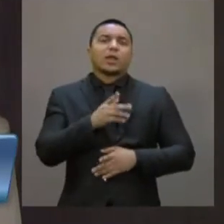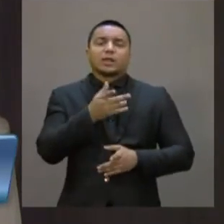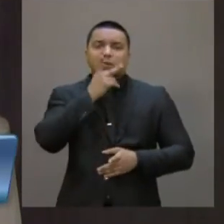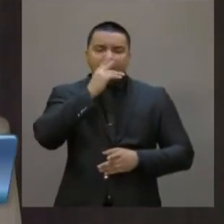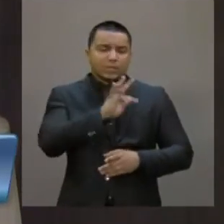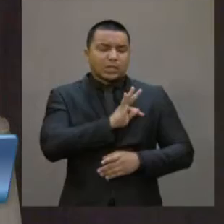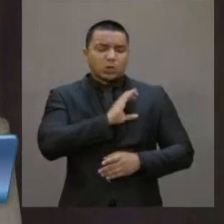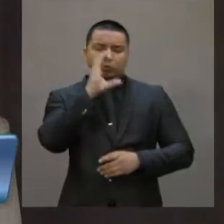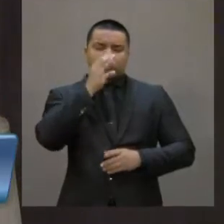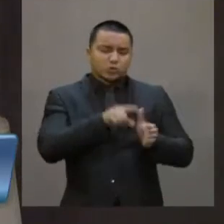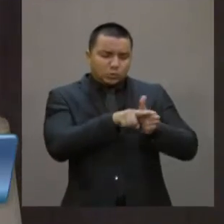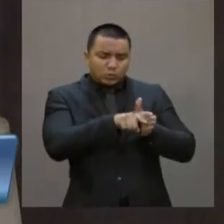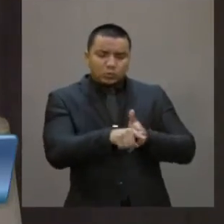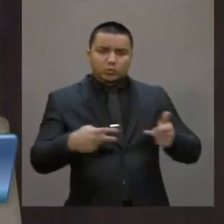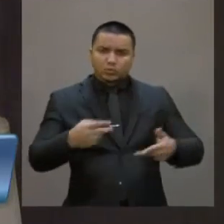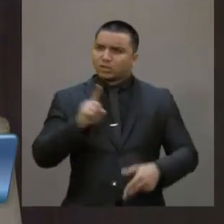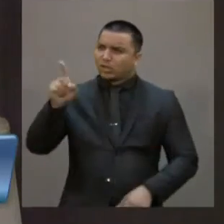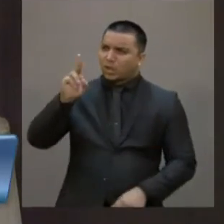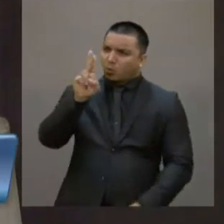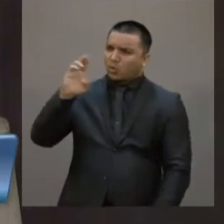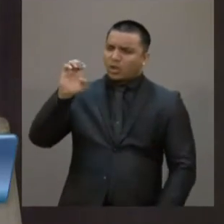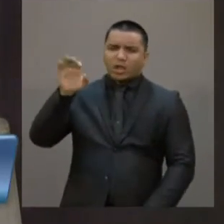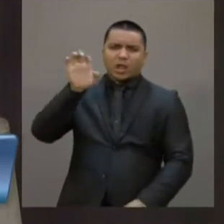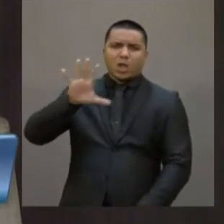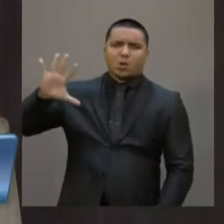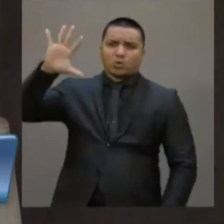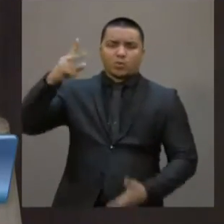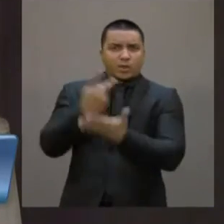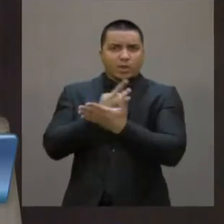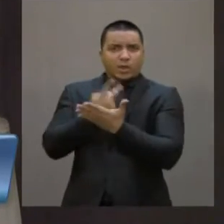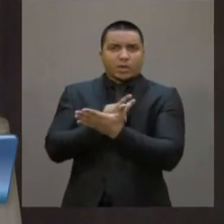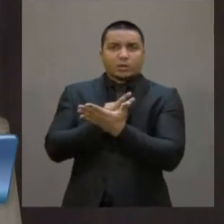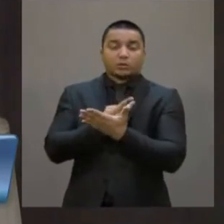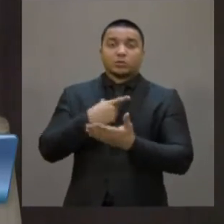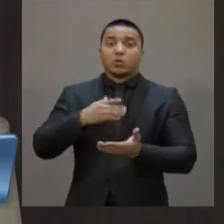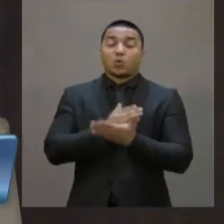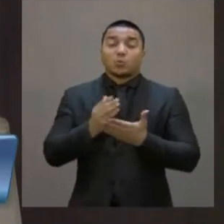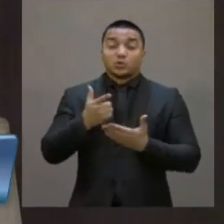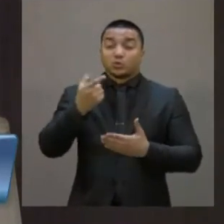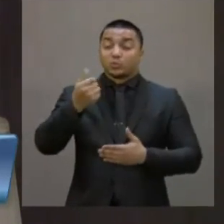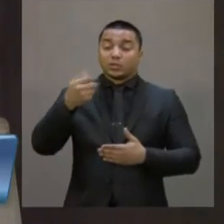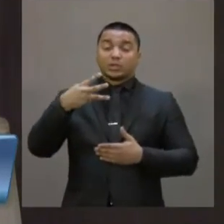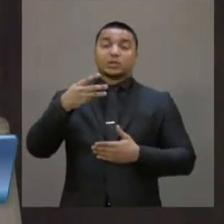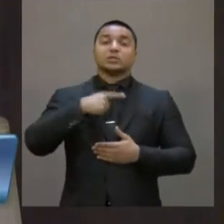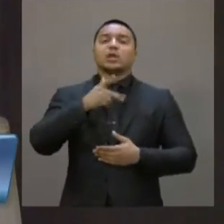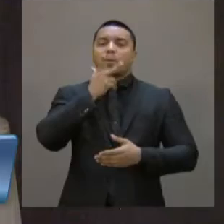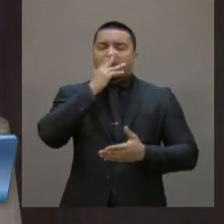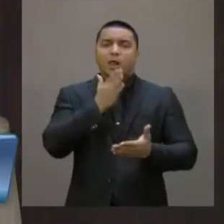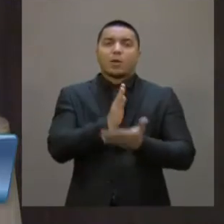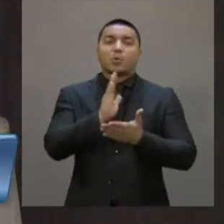rigor técnico-científico. Será que a União Europeia está errada? Começou a moratória dos neonicotinoides em 2013 e